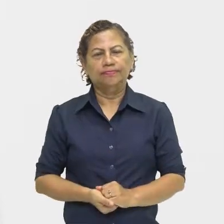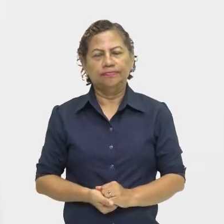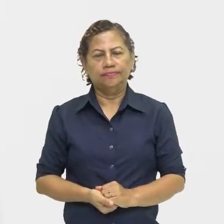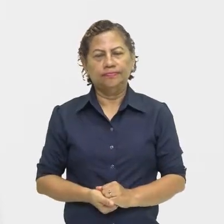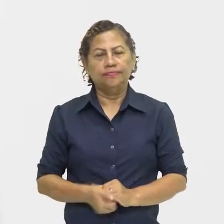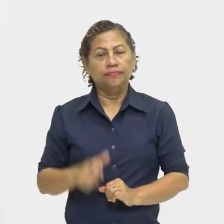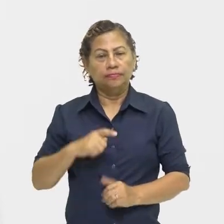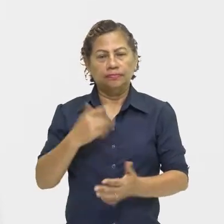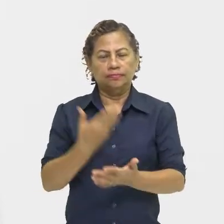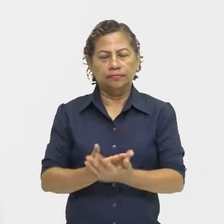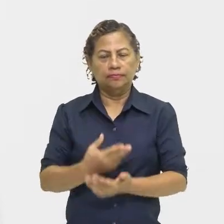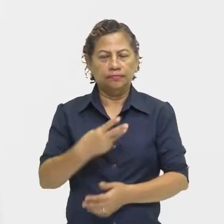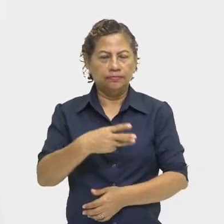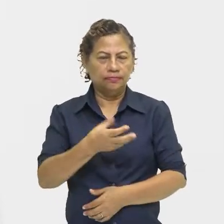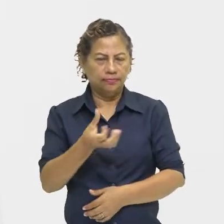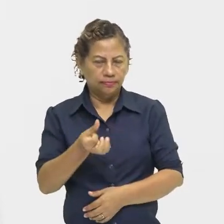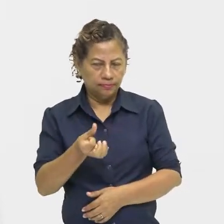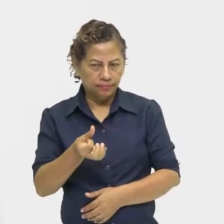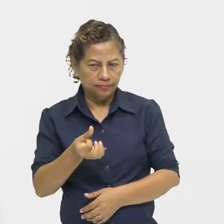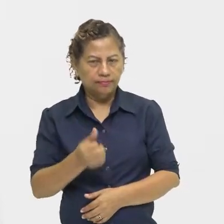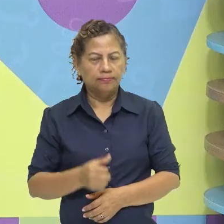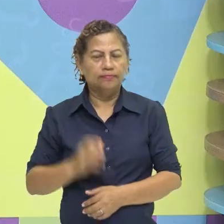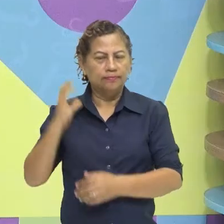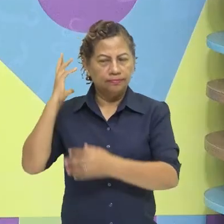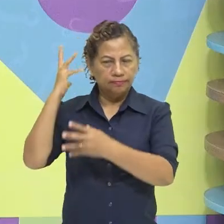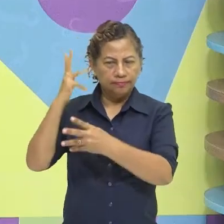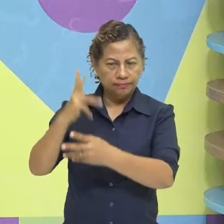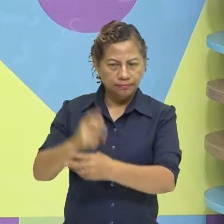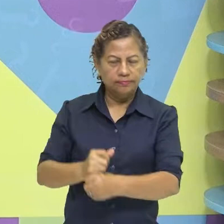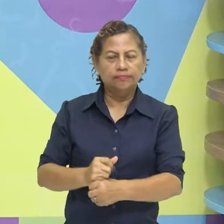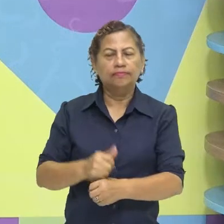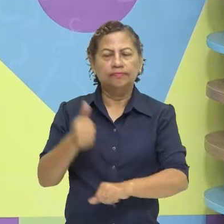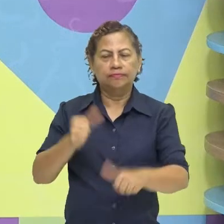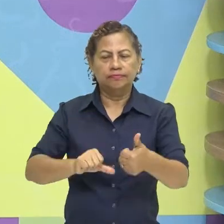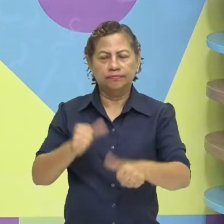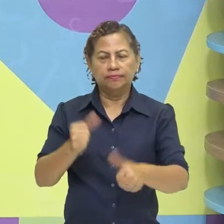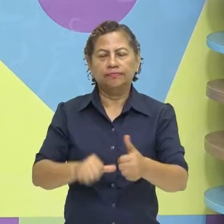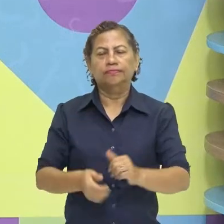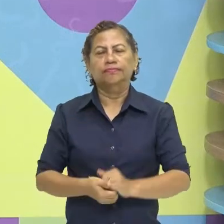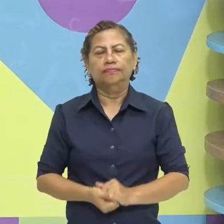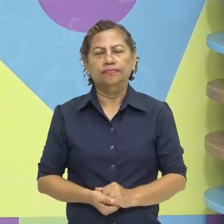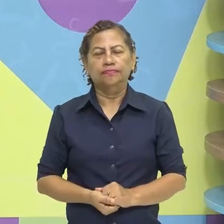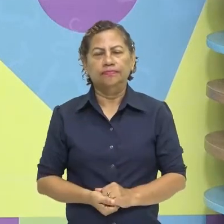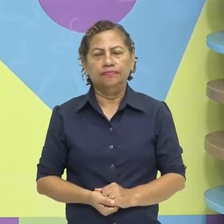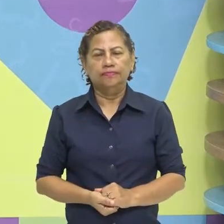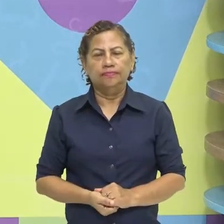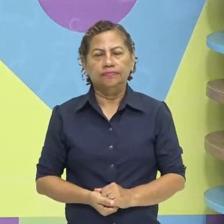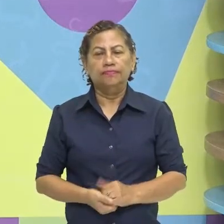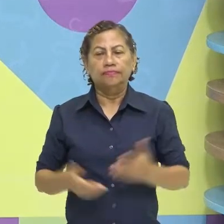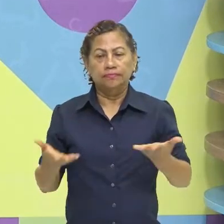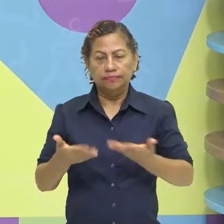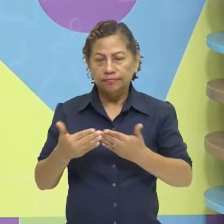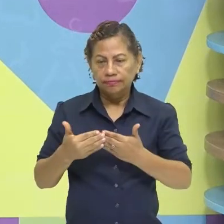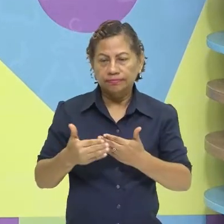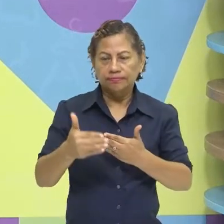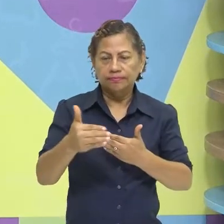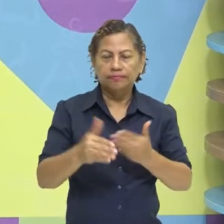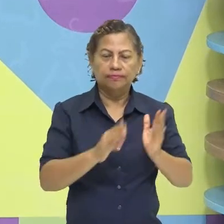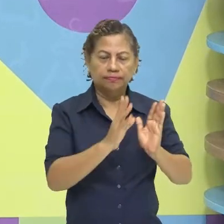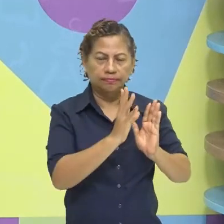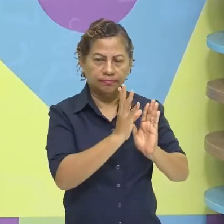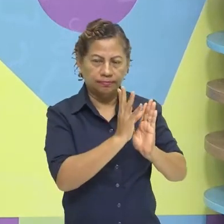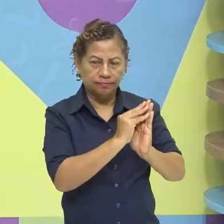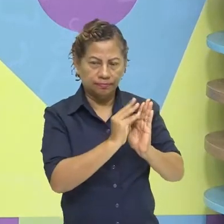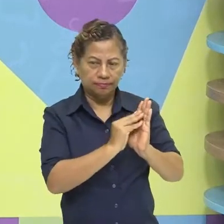aula 36, a revisão e a avaliação. Muito bem, então agora a gente vai seguir para os conteúdos